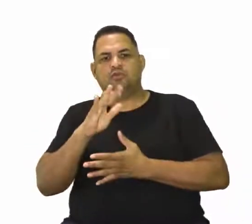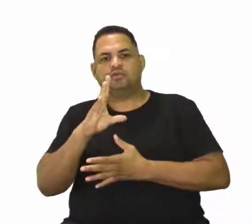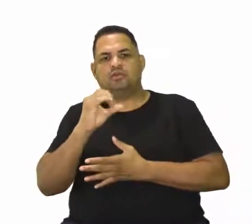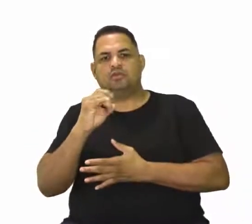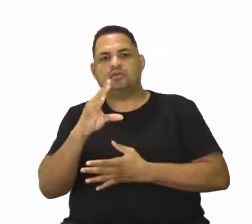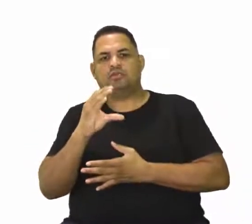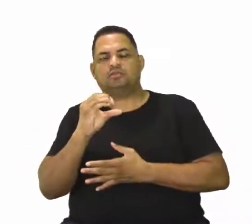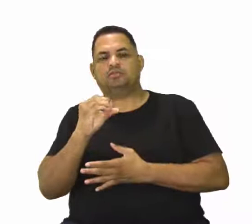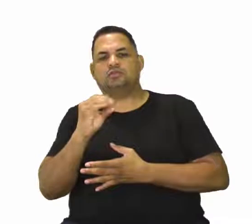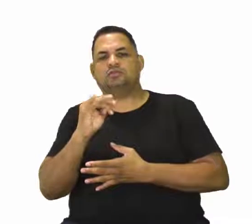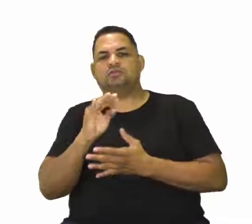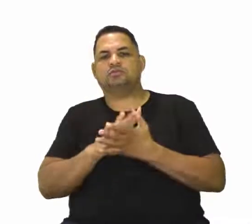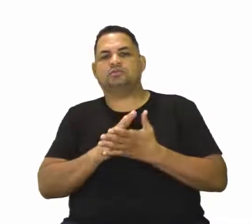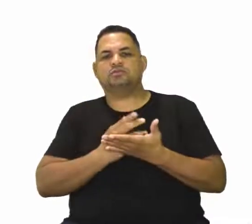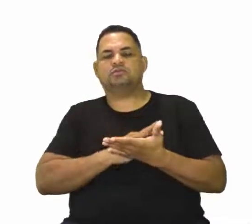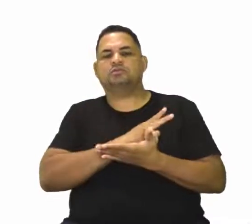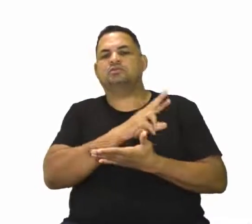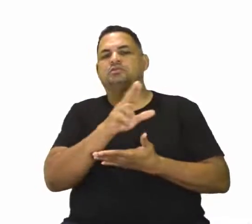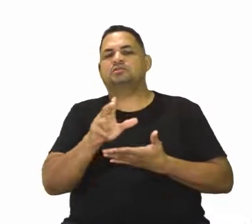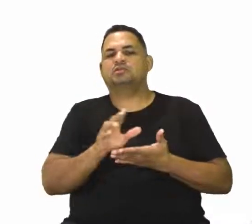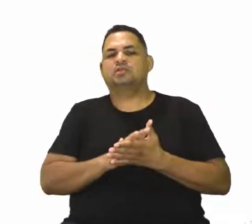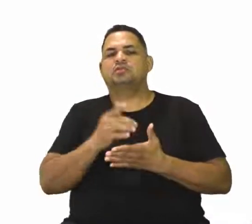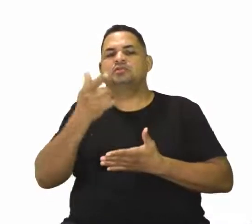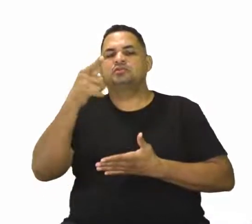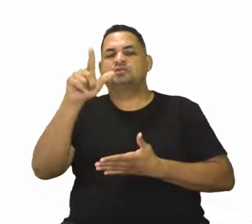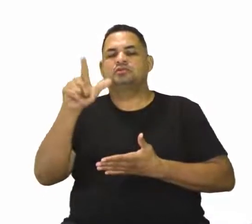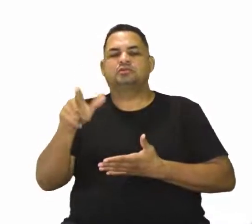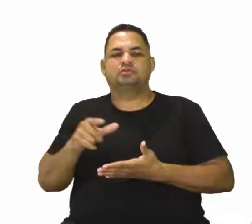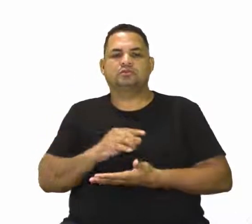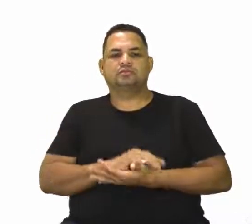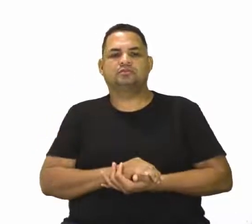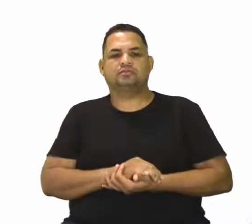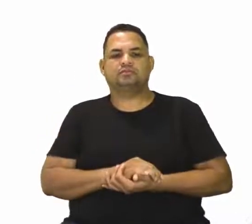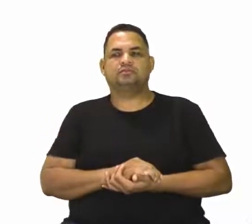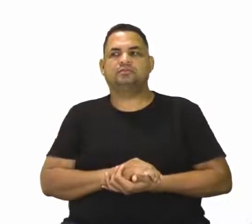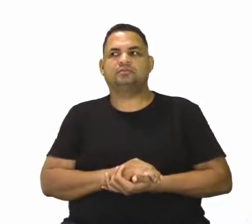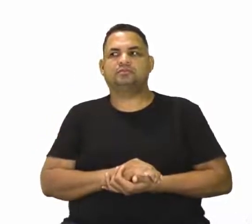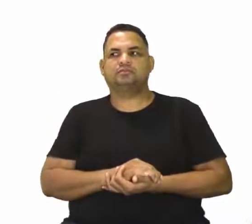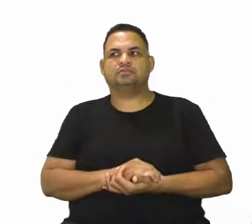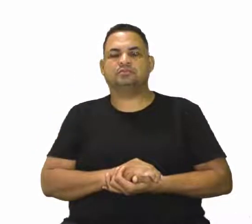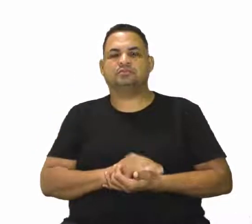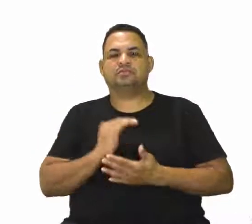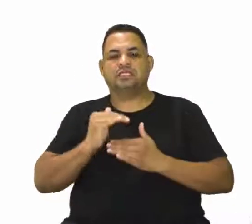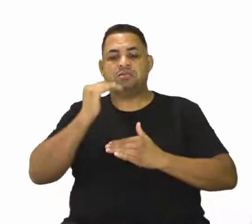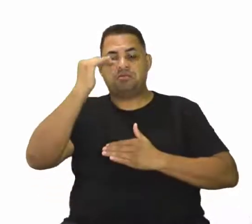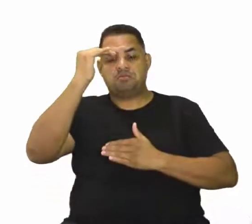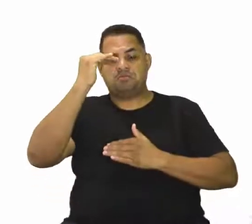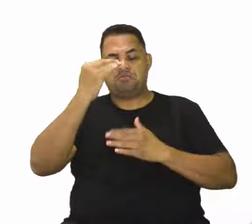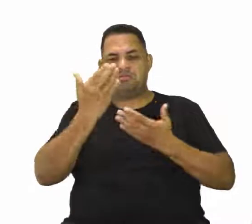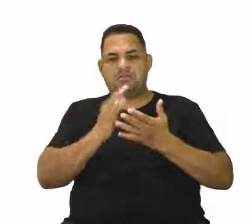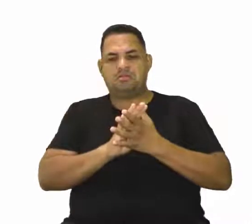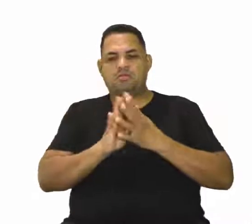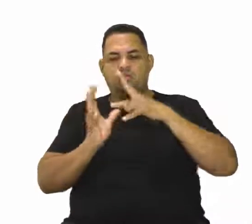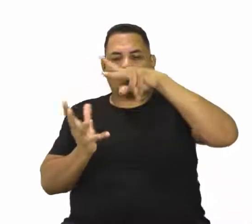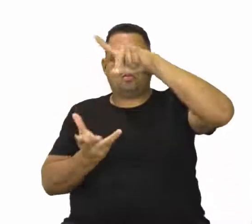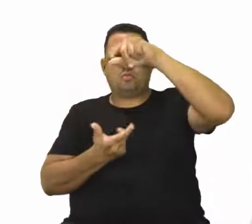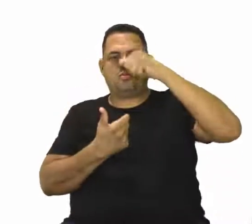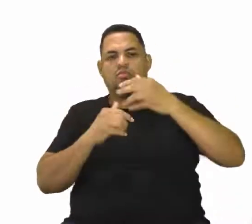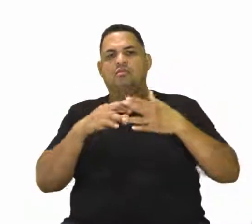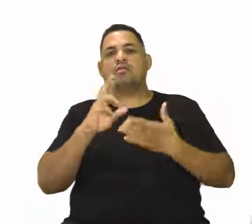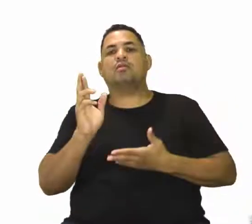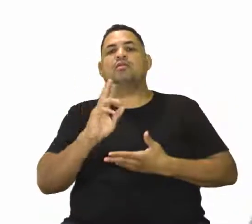plutocráticos etc etc e etc isso em nível mundial de